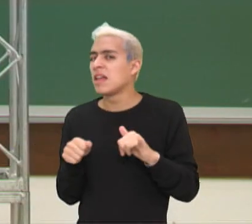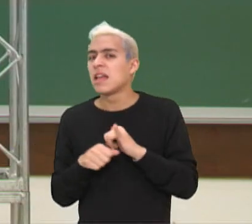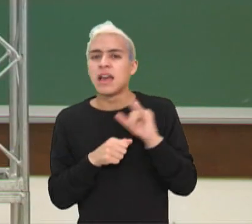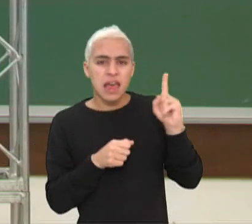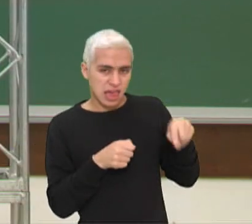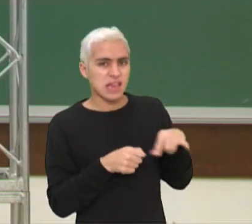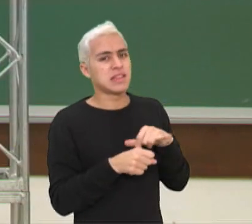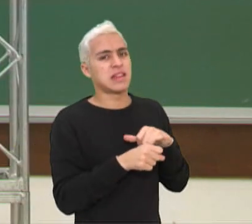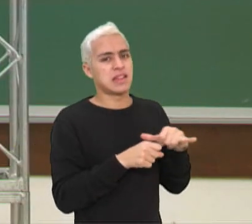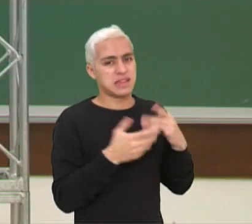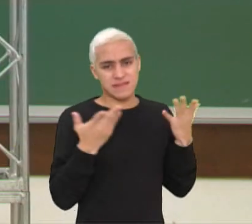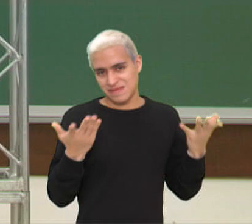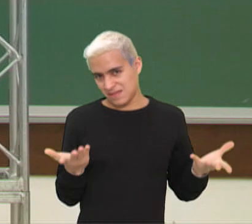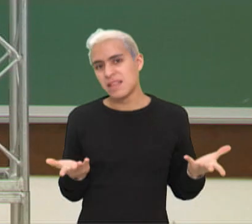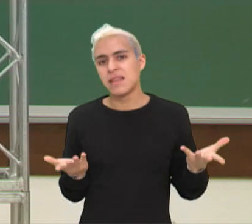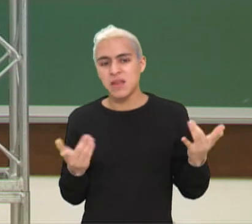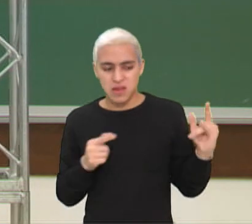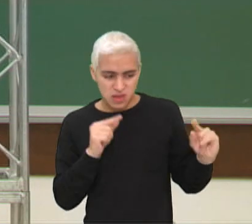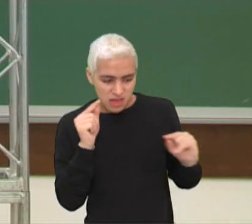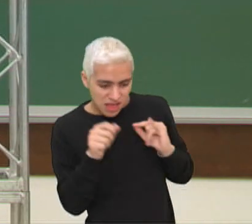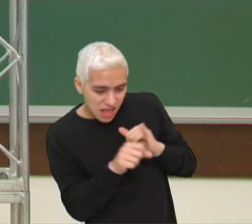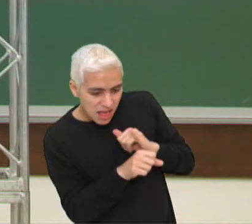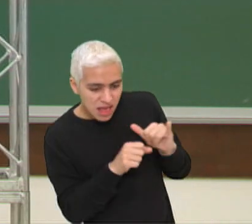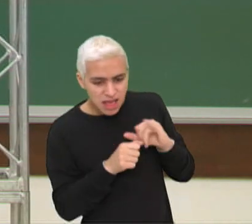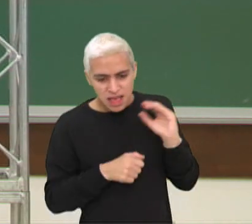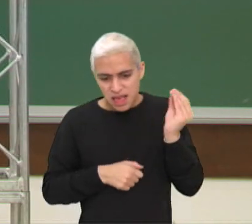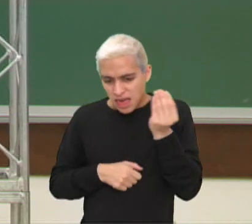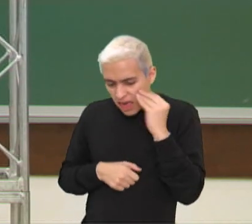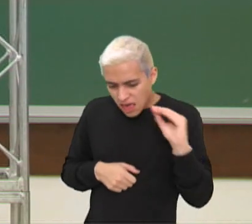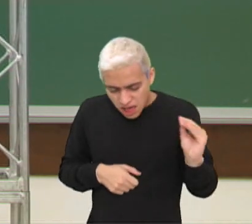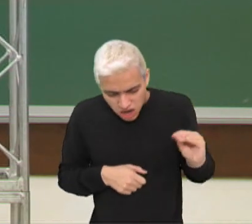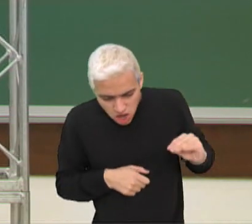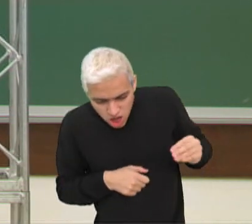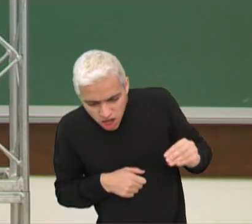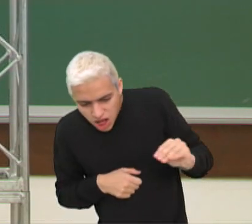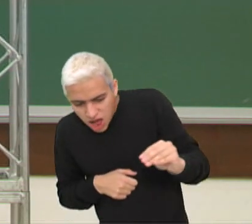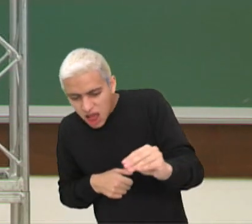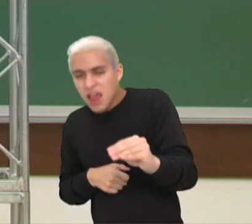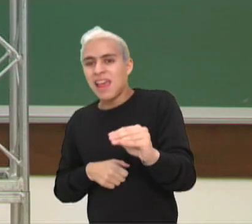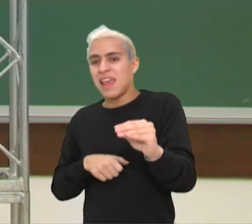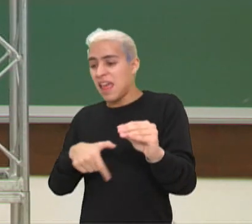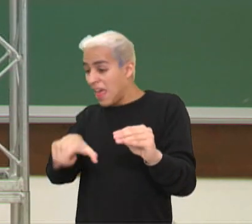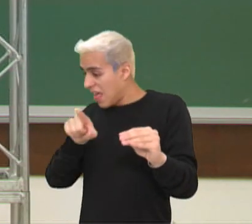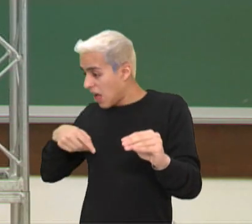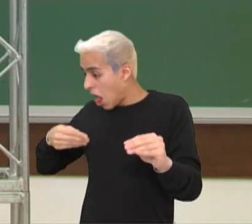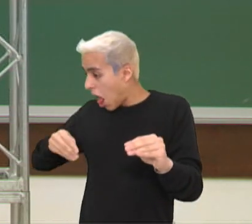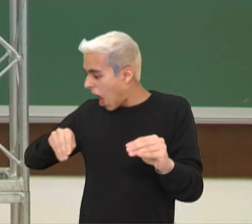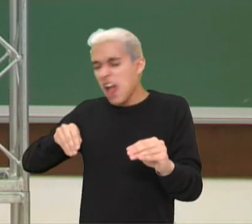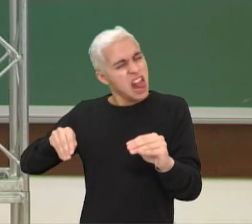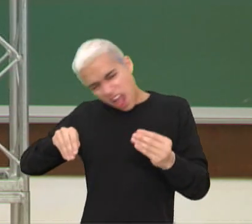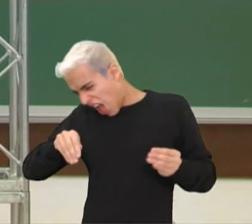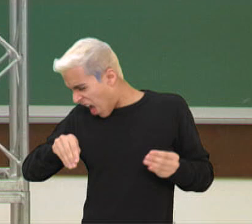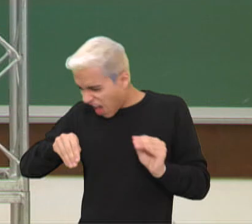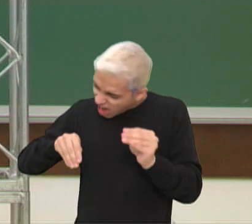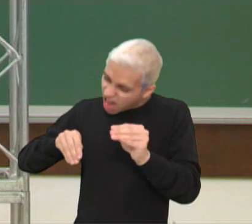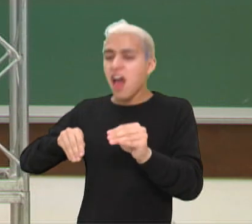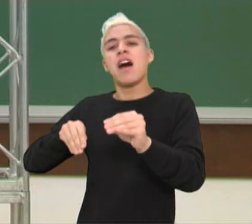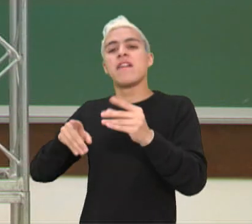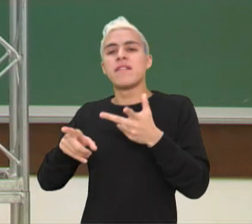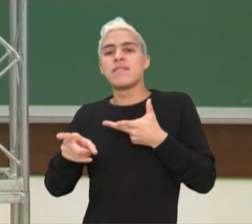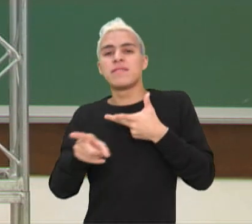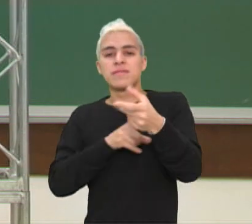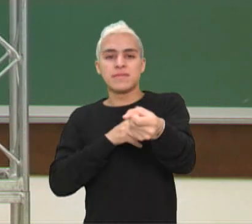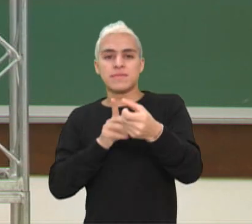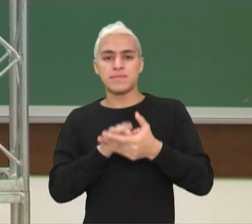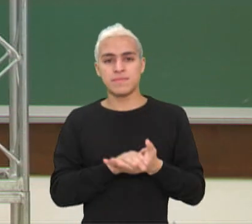de estratégia, né? Então, eu tenho uma estratégia que eu tenho que fazer minhas pecinhas chegar antes do adversário. Então, né,